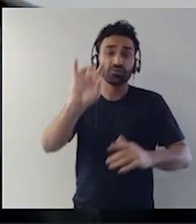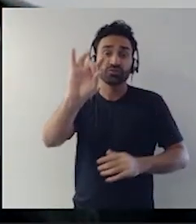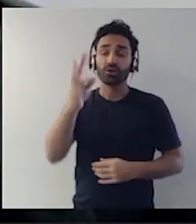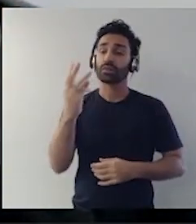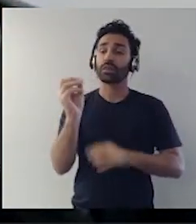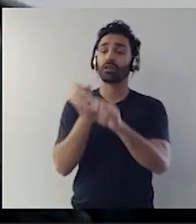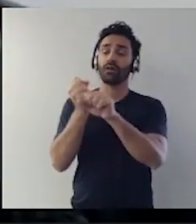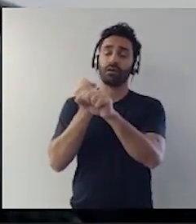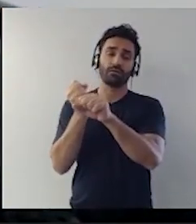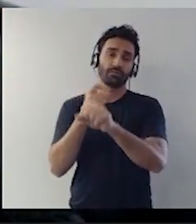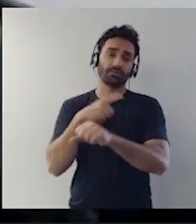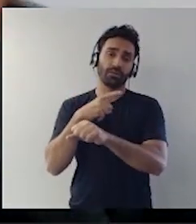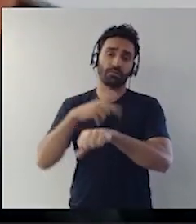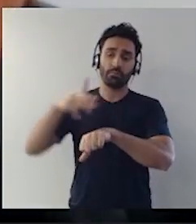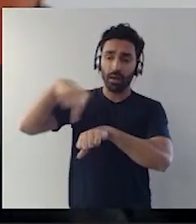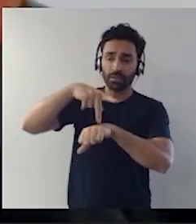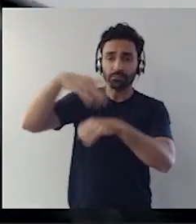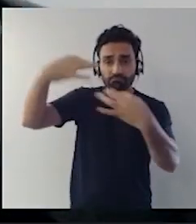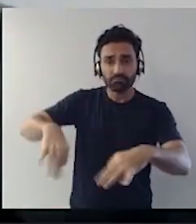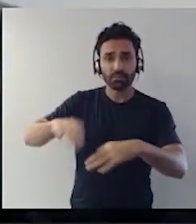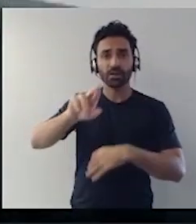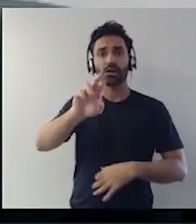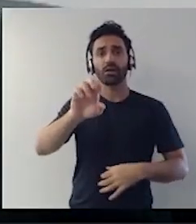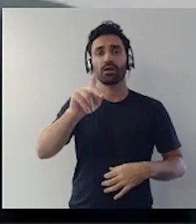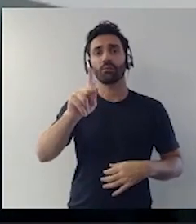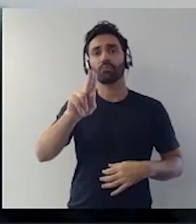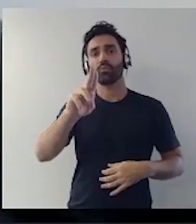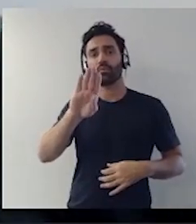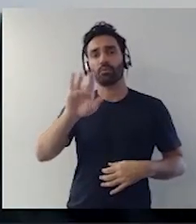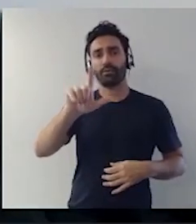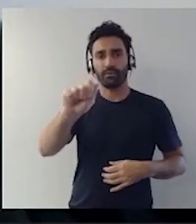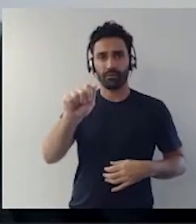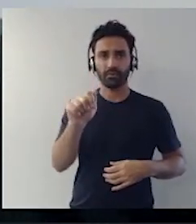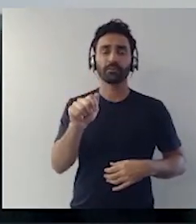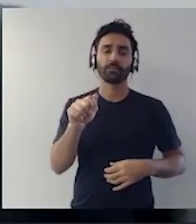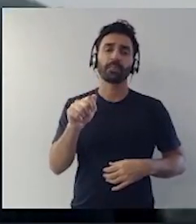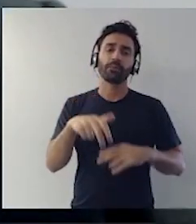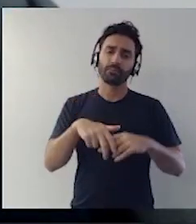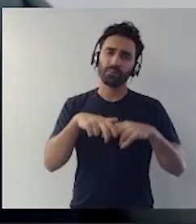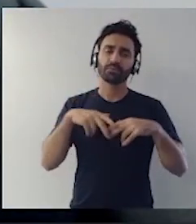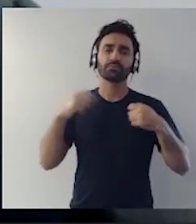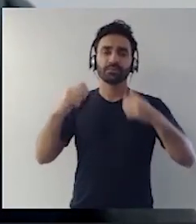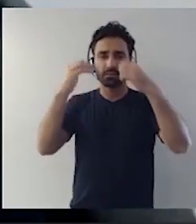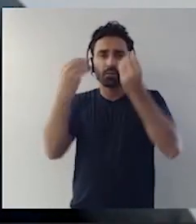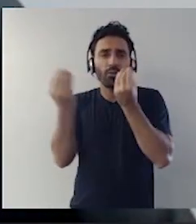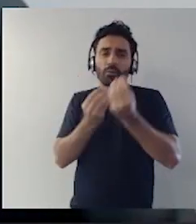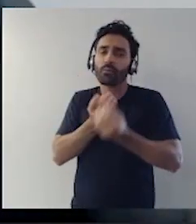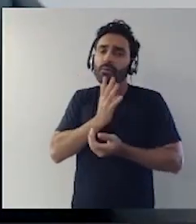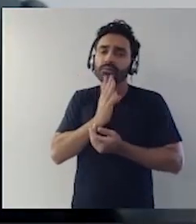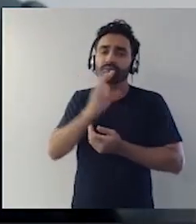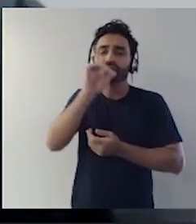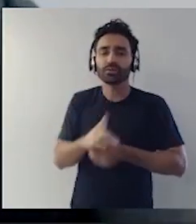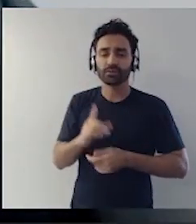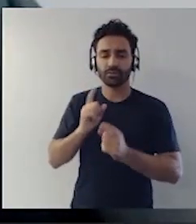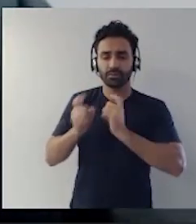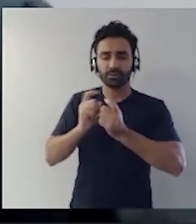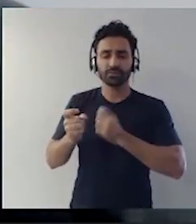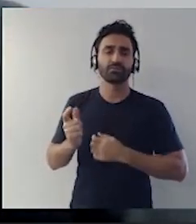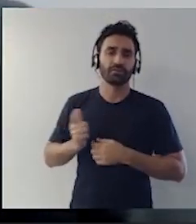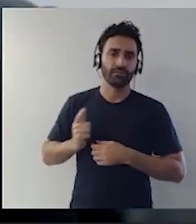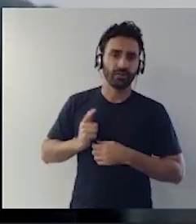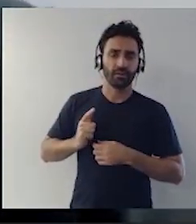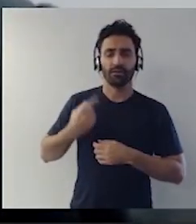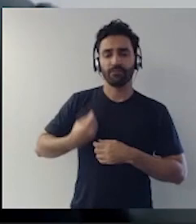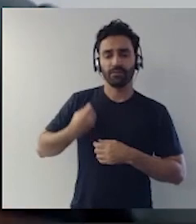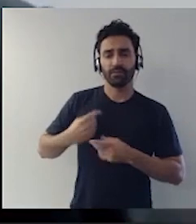88. Então, há uma série de contingências que são importantes para entendermos o direito administrativo. Um direito administrativo que vem, então, no bojo de uma Constituição